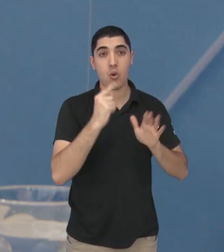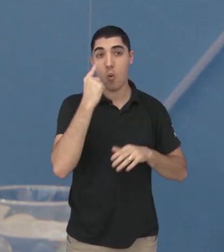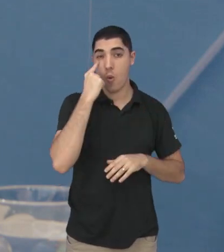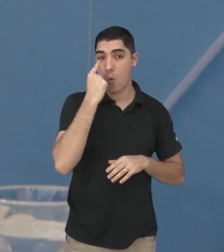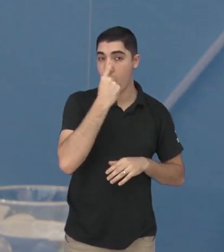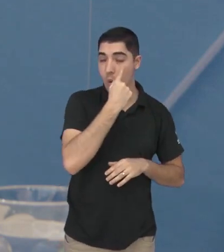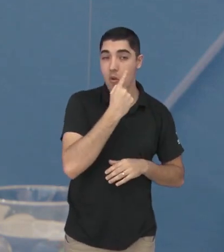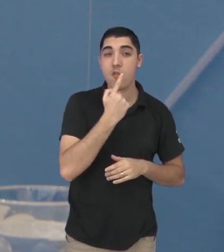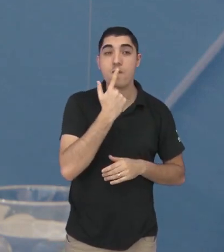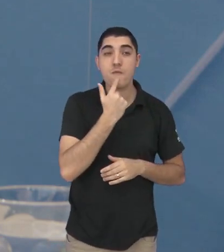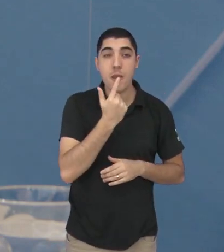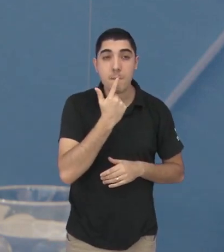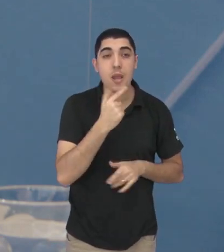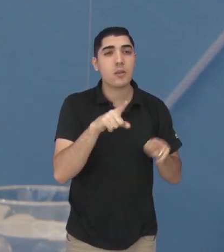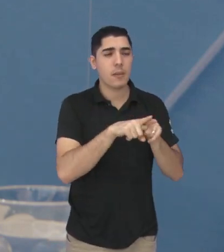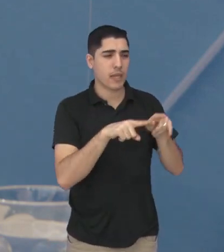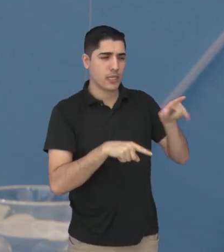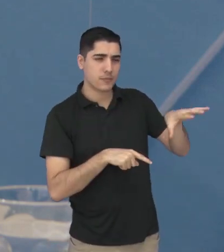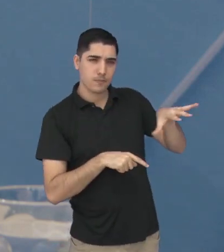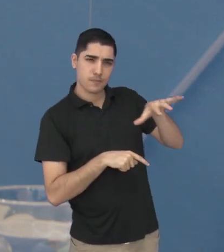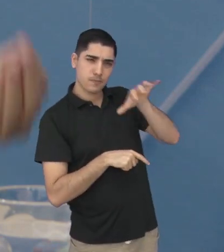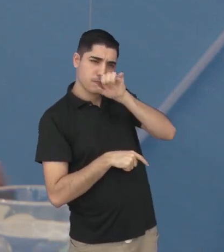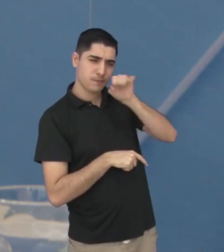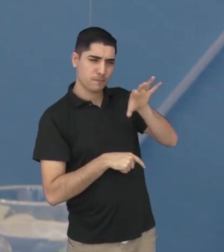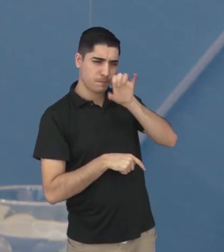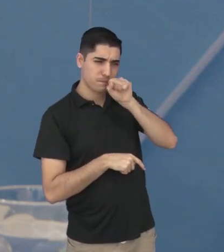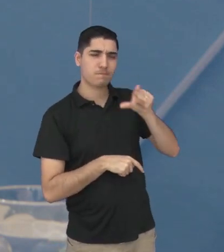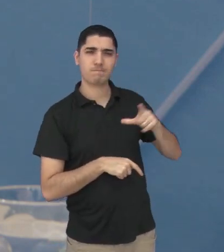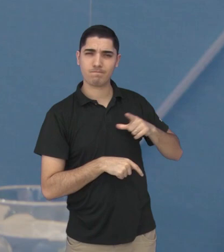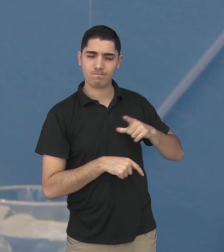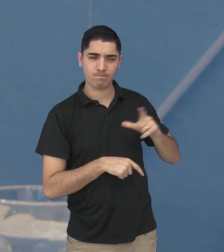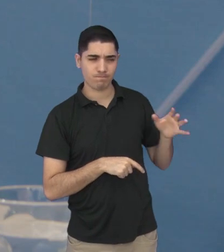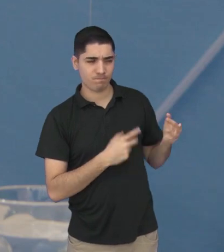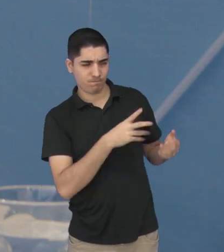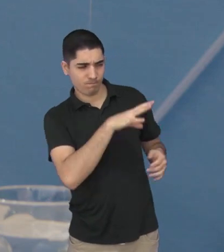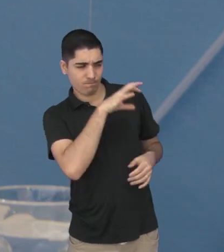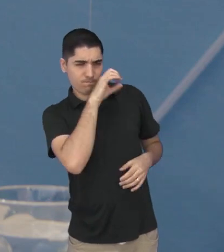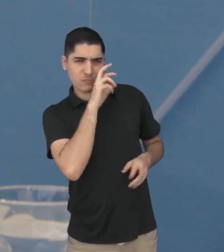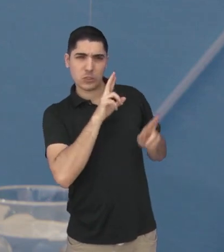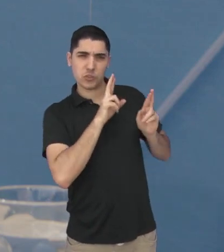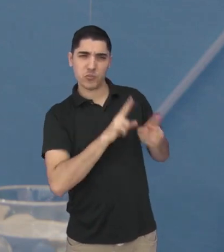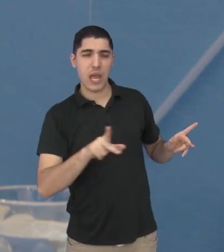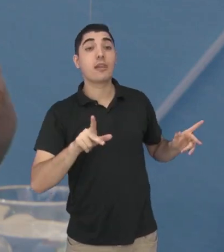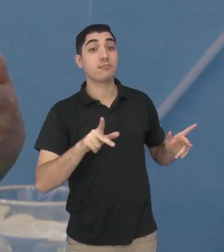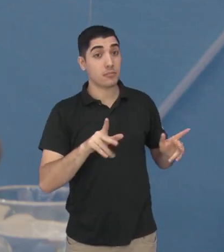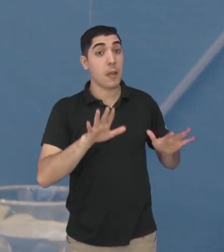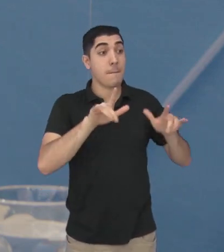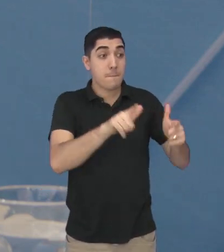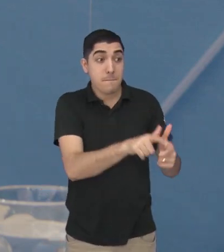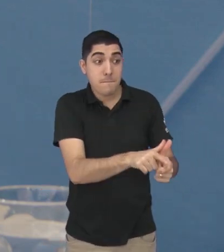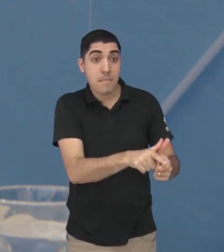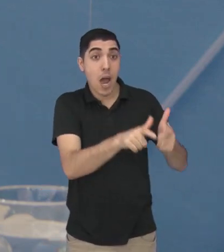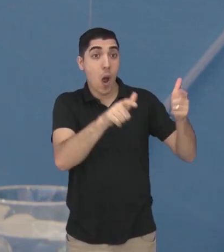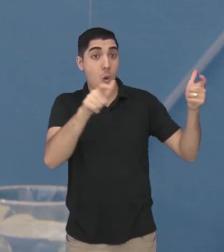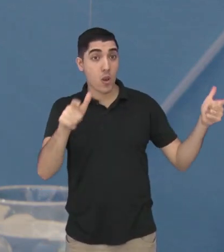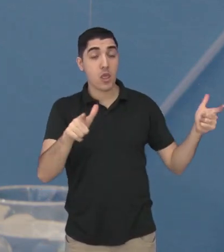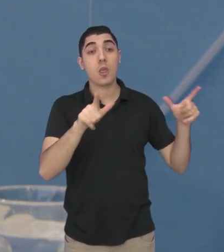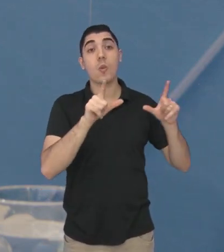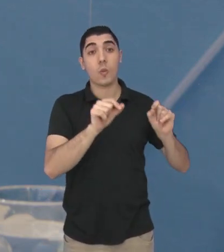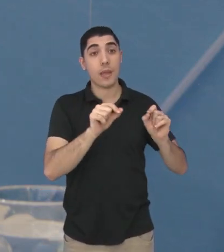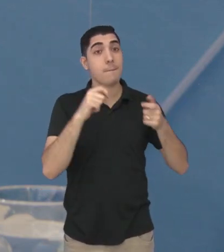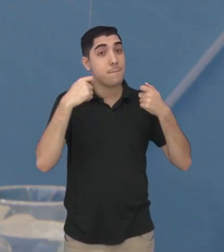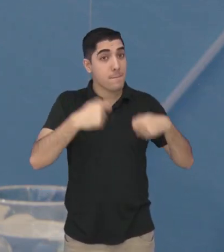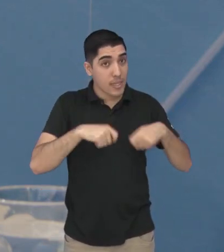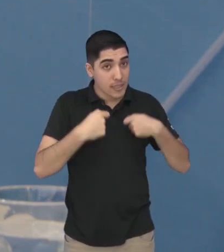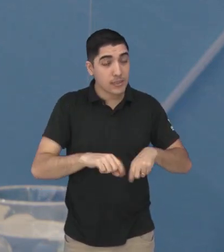O olhar vermelho, o cheiro. Tem coisa que tem cheiro, tem coisa que não tem. Mas, no geral, né? No comportamento, a